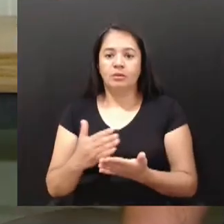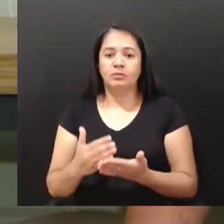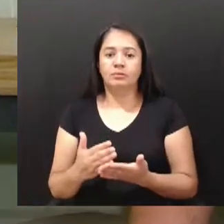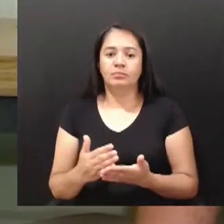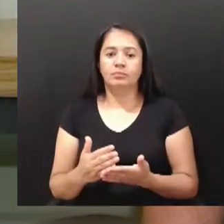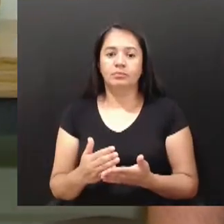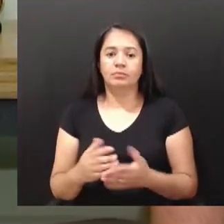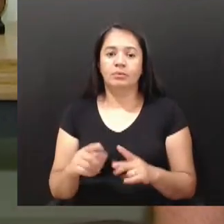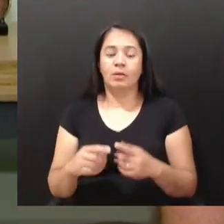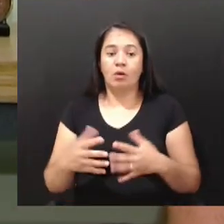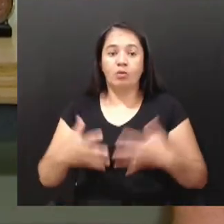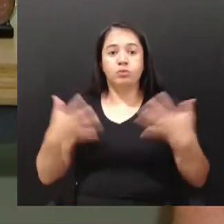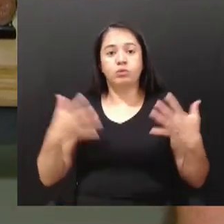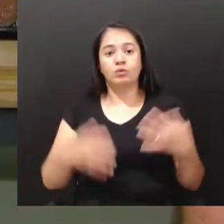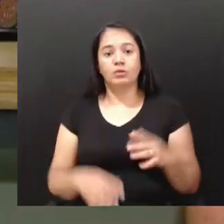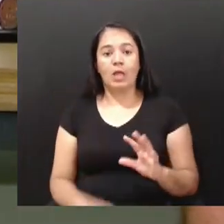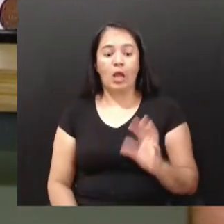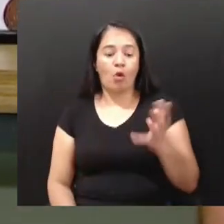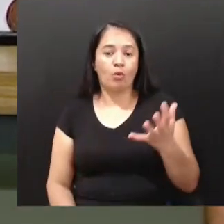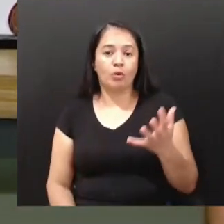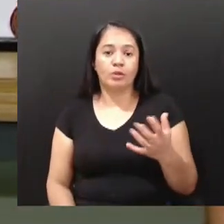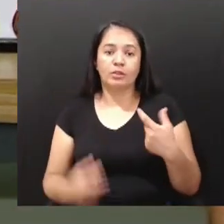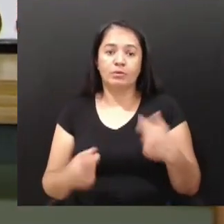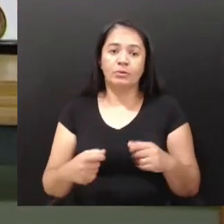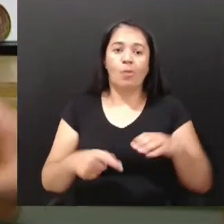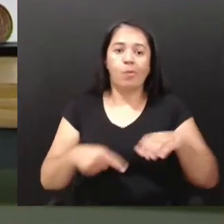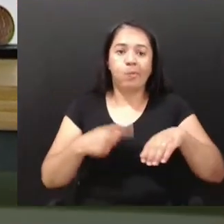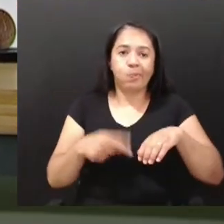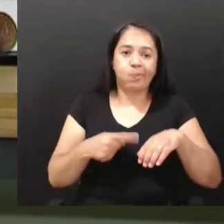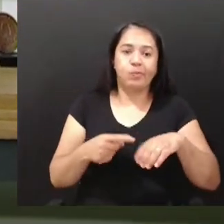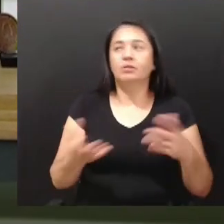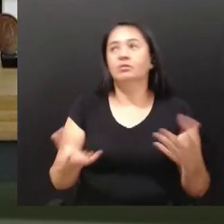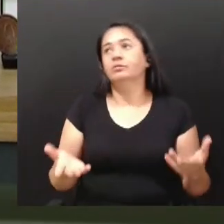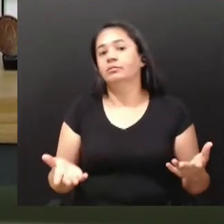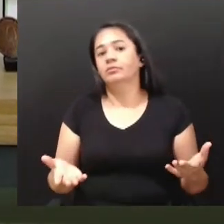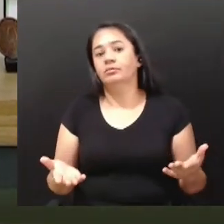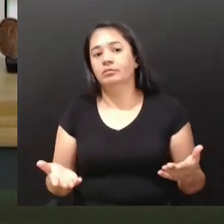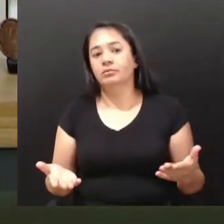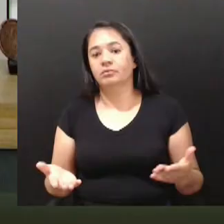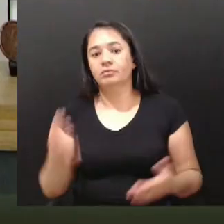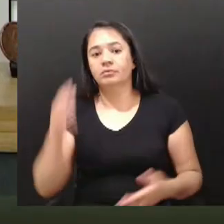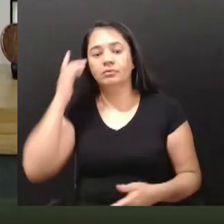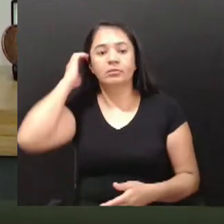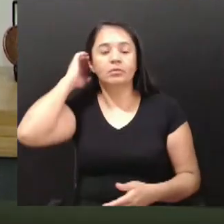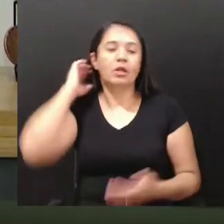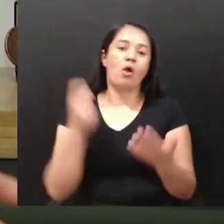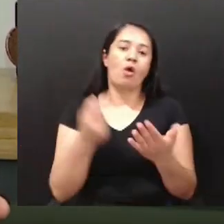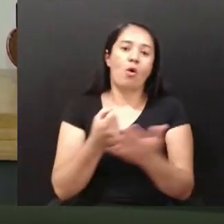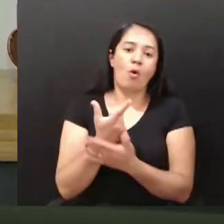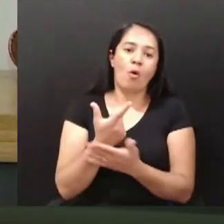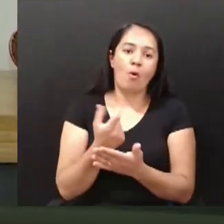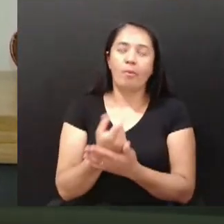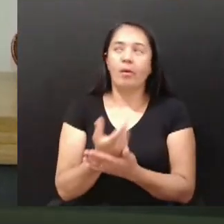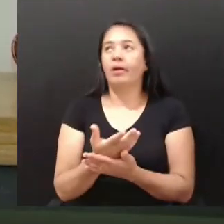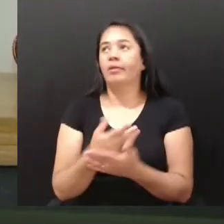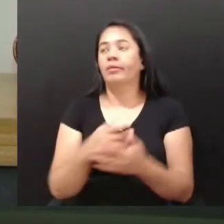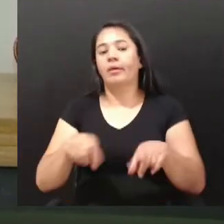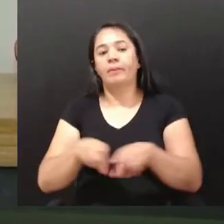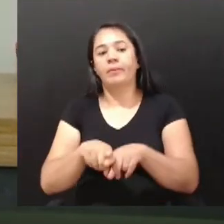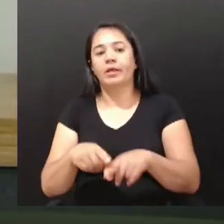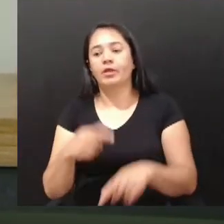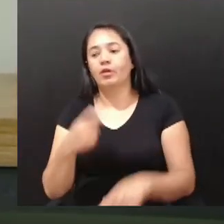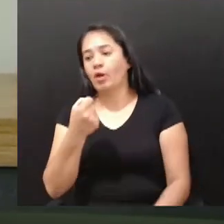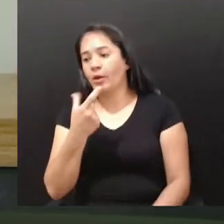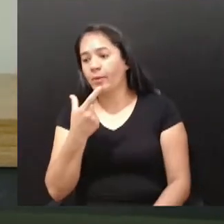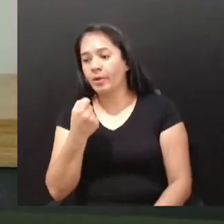ali de ter que trocar o pneu do carro, comprar um remédio para o filho, uma coisa que você está descapitalizado naquele momento, mas que você